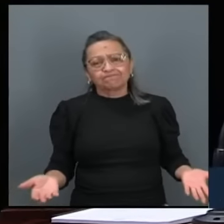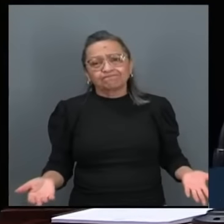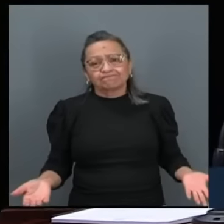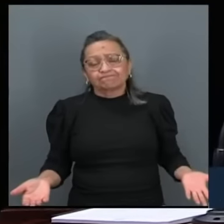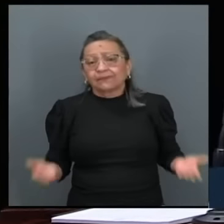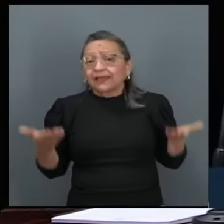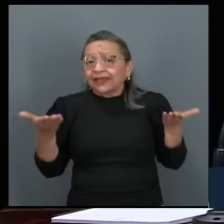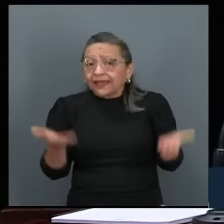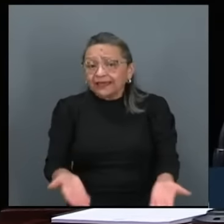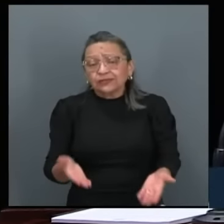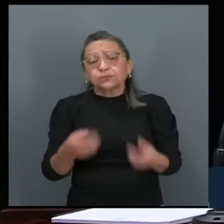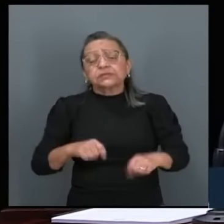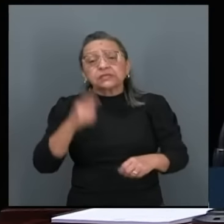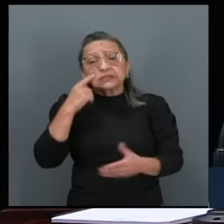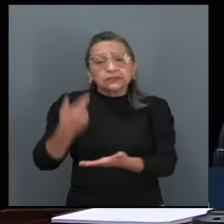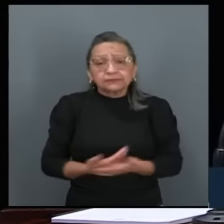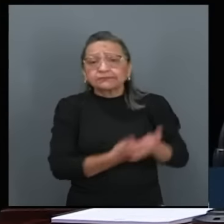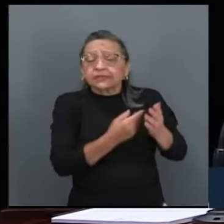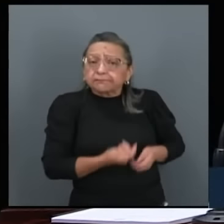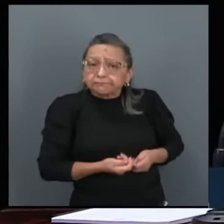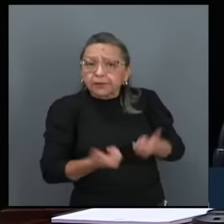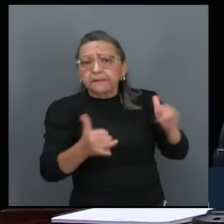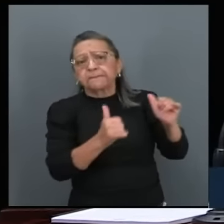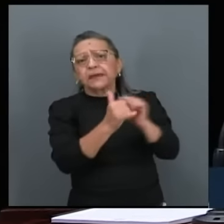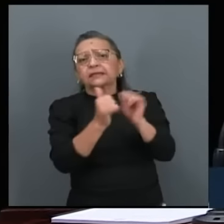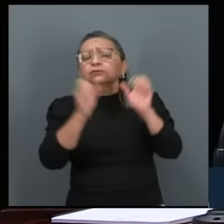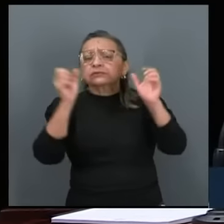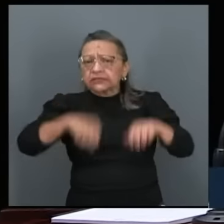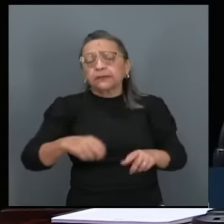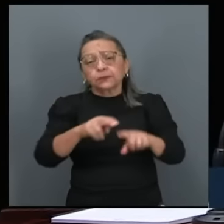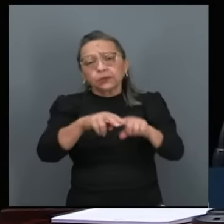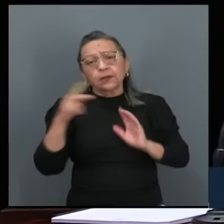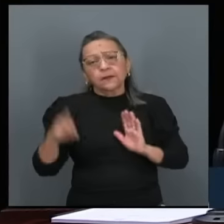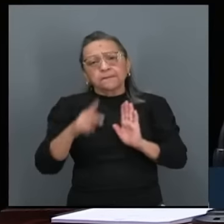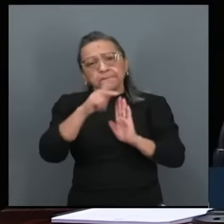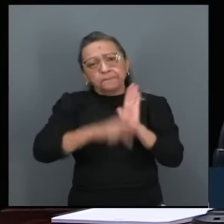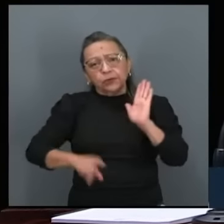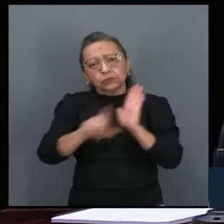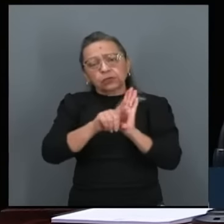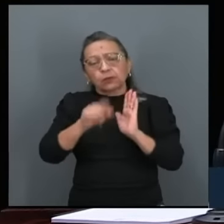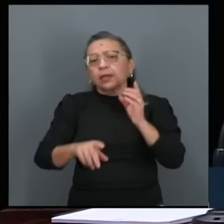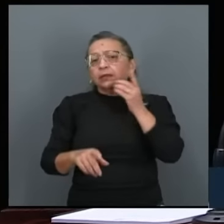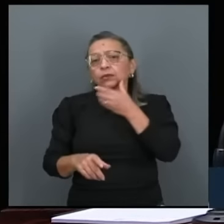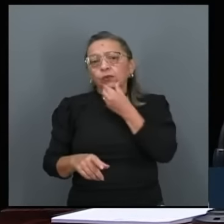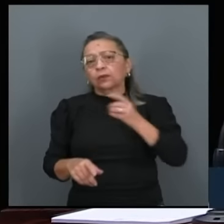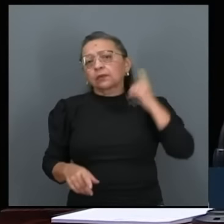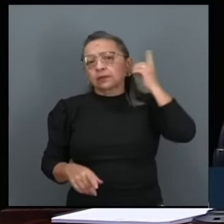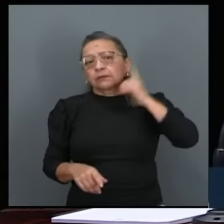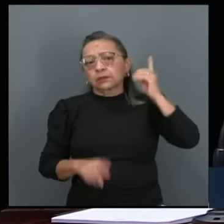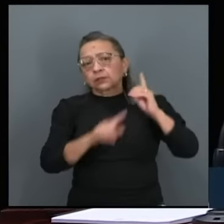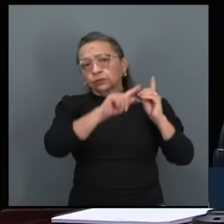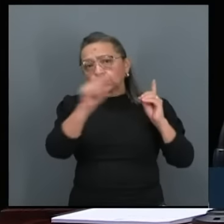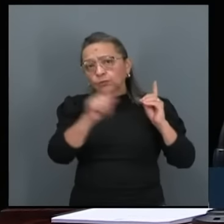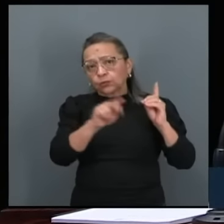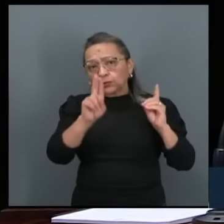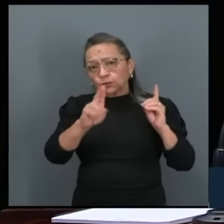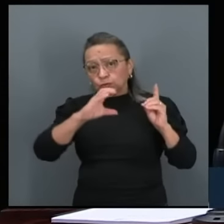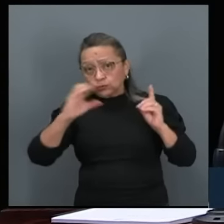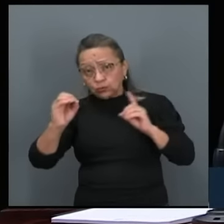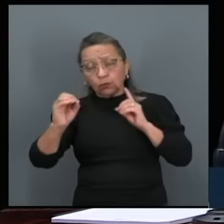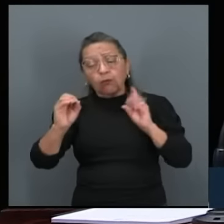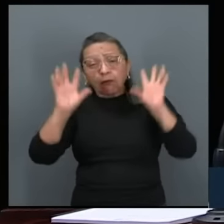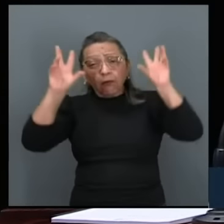essa situação tem que anistiar mesmo. Por isso que esse projeto, que é do deputado federal Zucco,